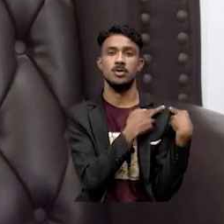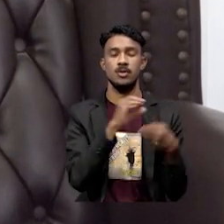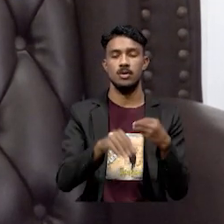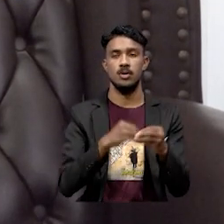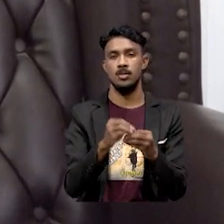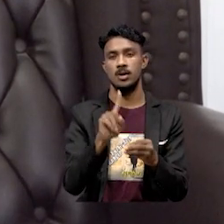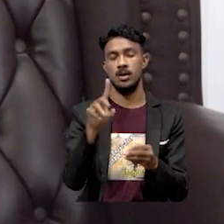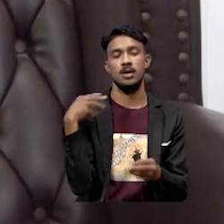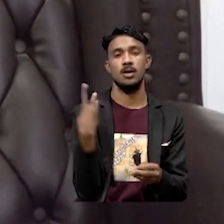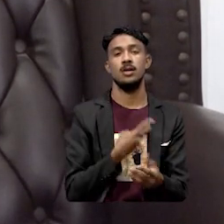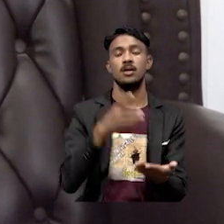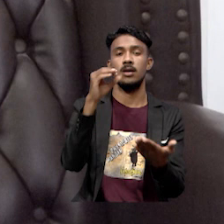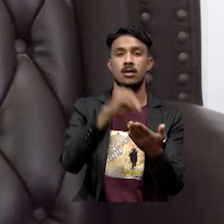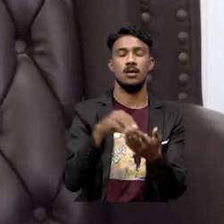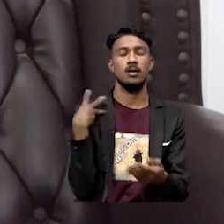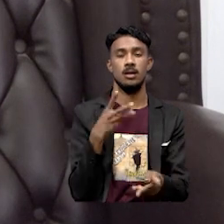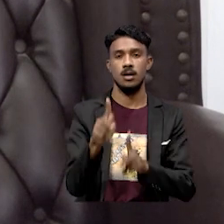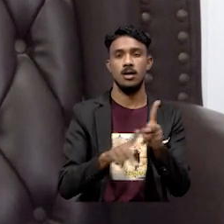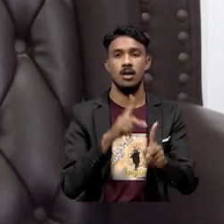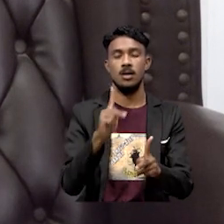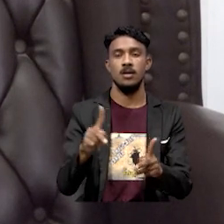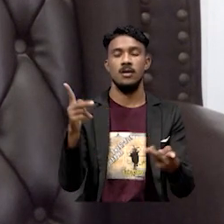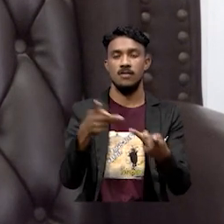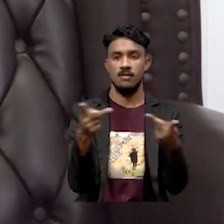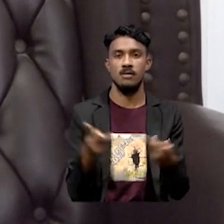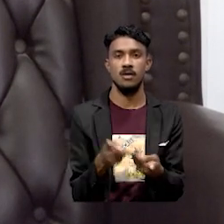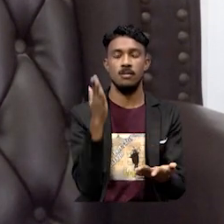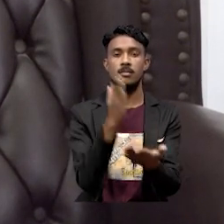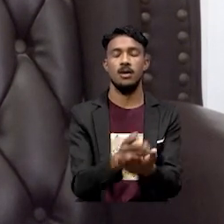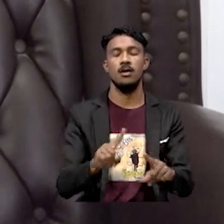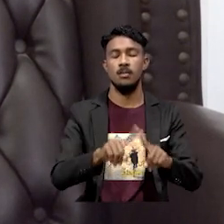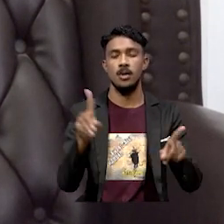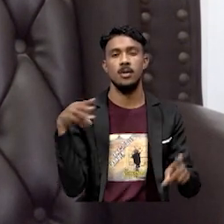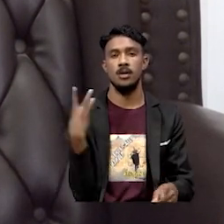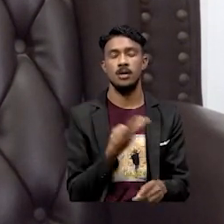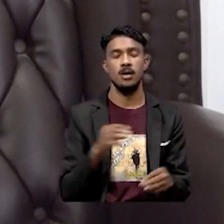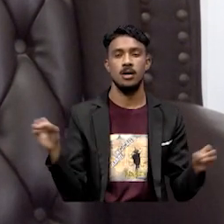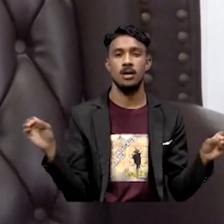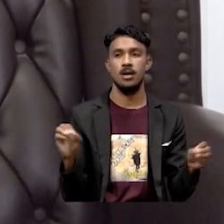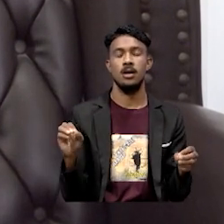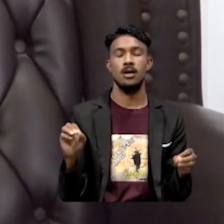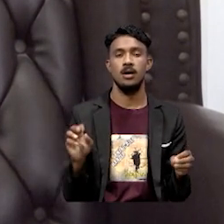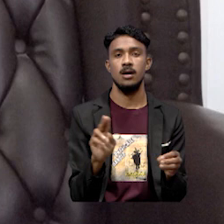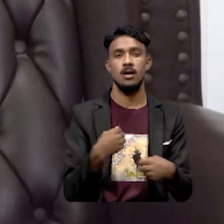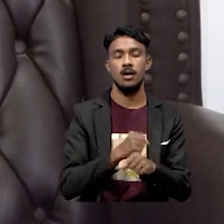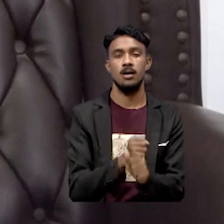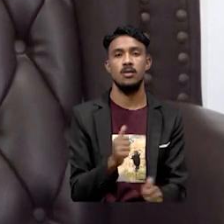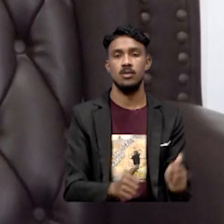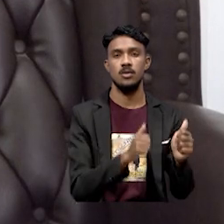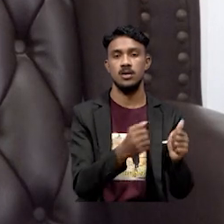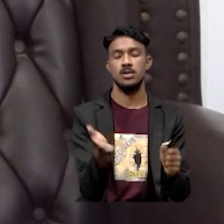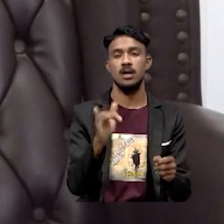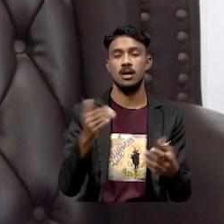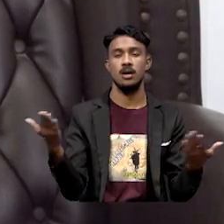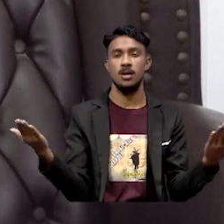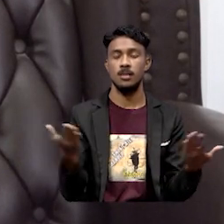ita tau dun itu pessoal estacionamento banba, mas infelizmente la consegue tamba sira na beke para na bane, maioria